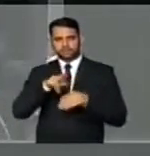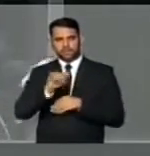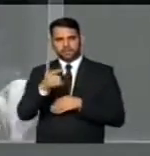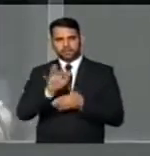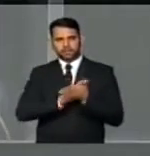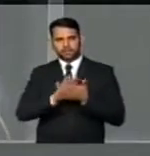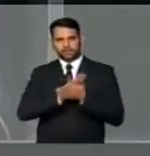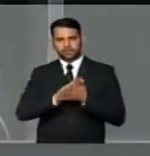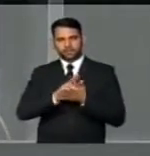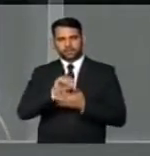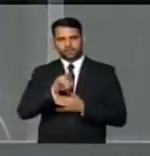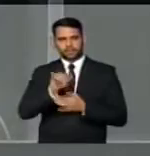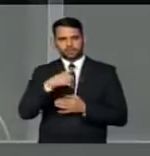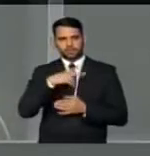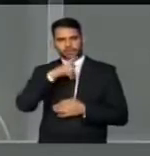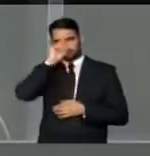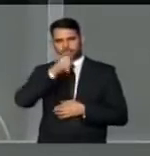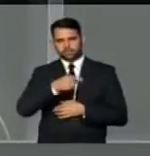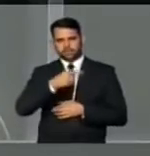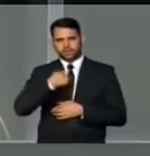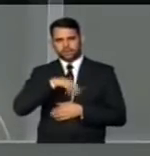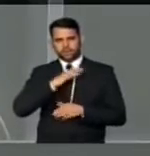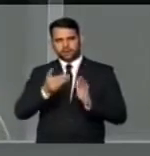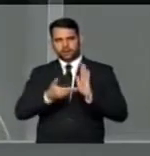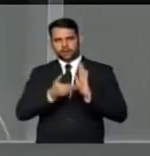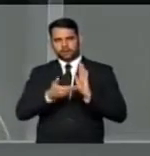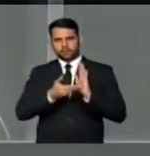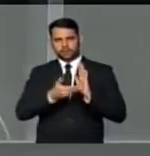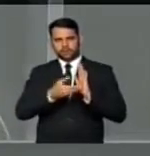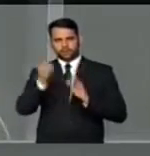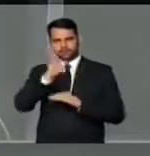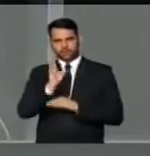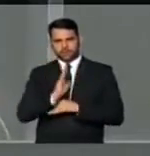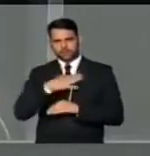que não tem mais legitimidade para comandar a Câmara dos Deputados do Brasil. Muito obrigado a todos, senhor.